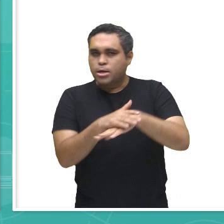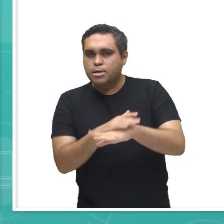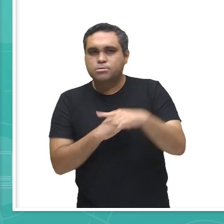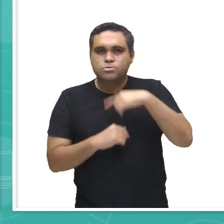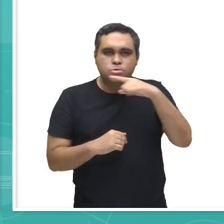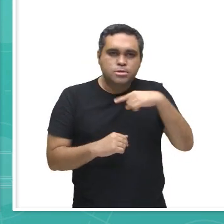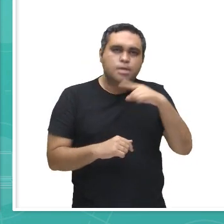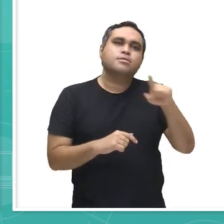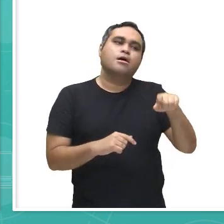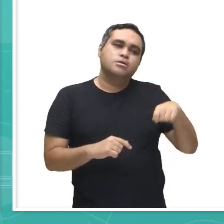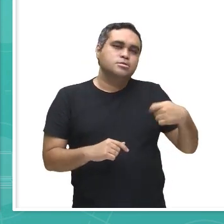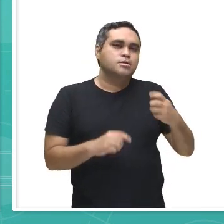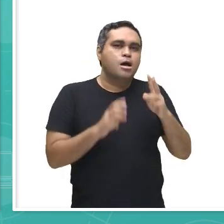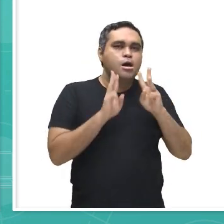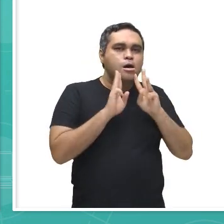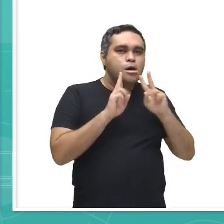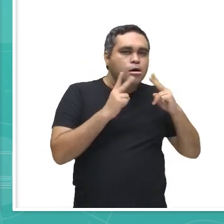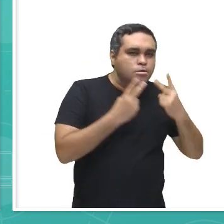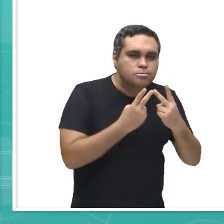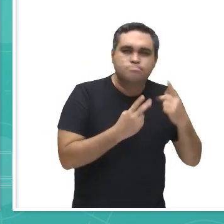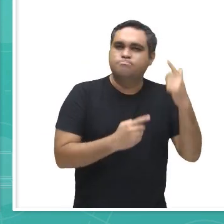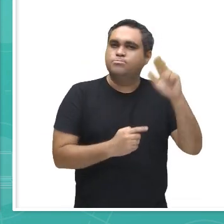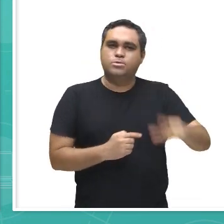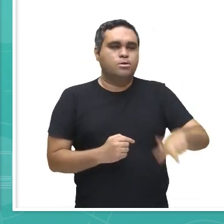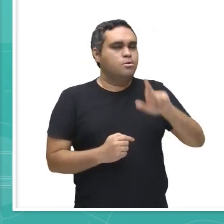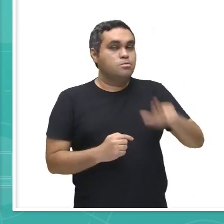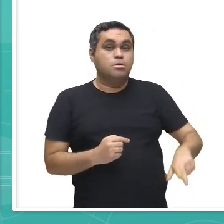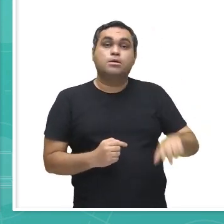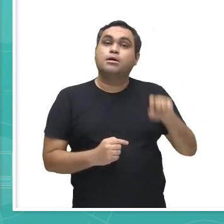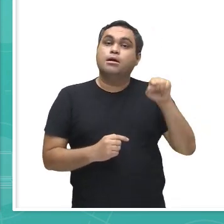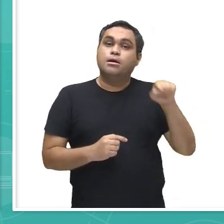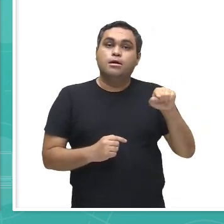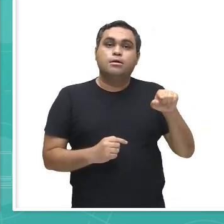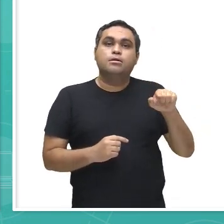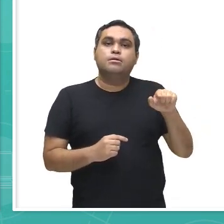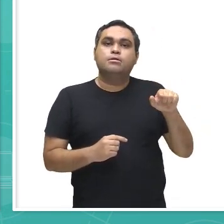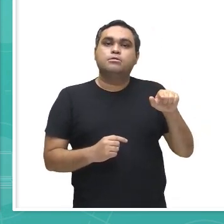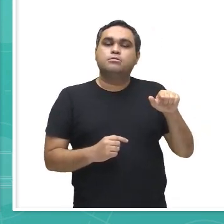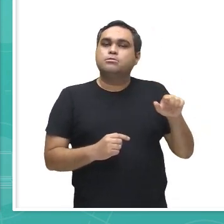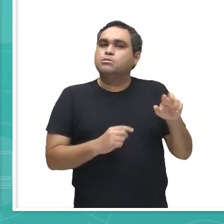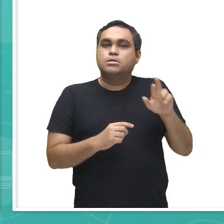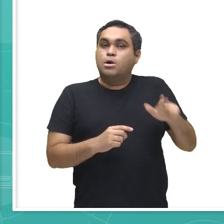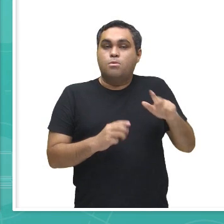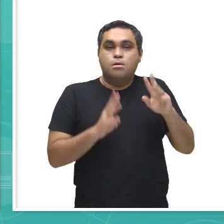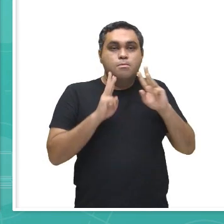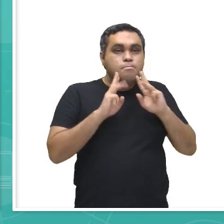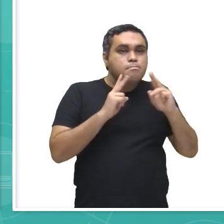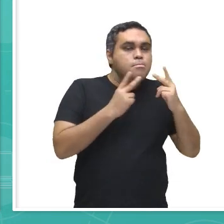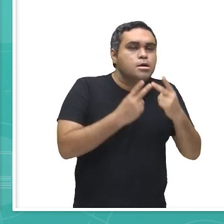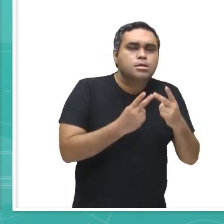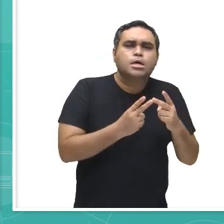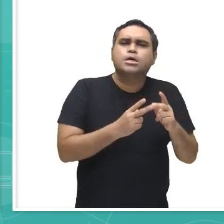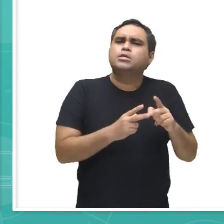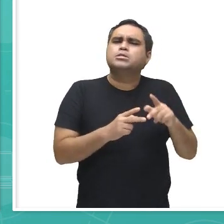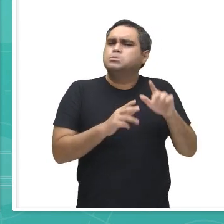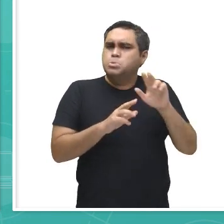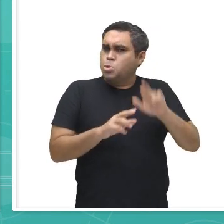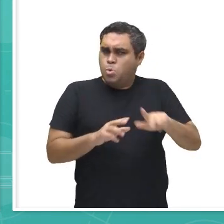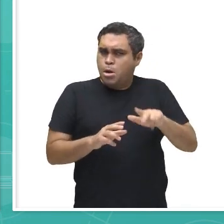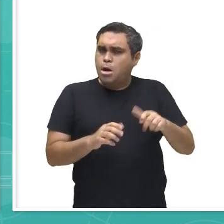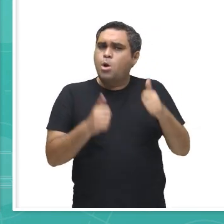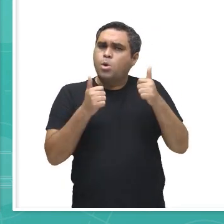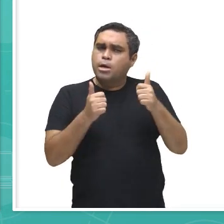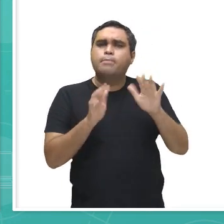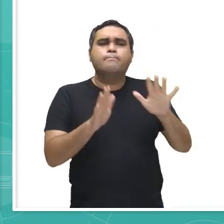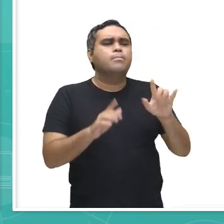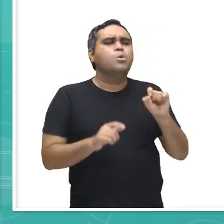tá? Então, se o fogo ele não é uma matéria porque ele não apresenta essas características, o que o fogo é? Né? O fogo